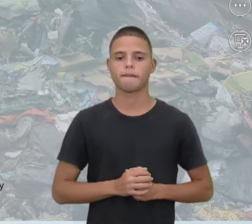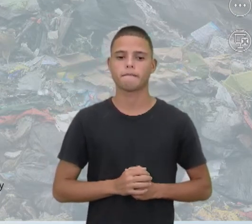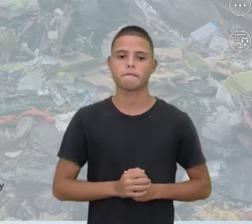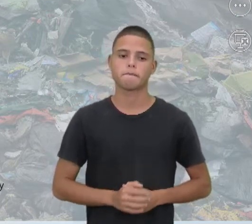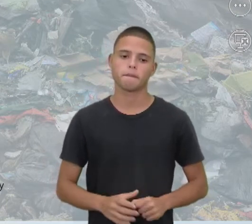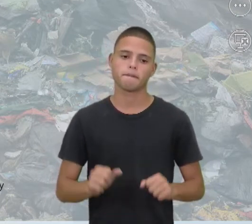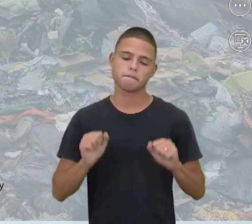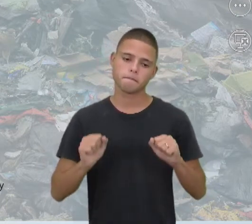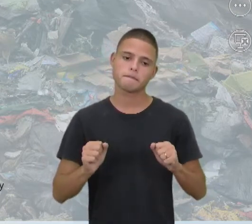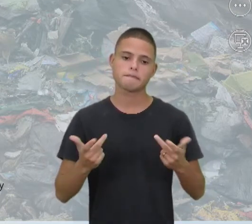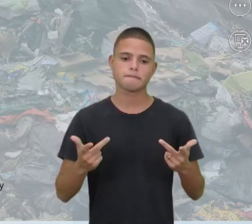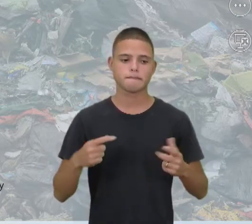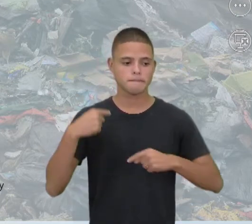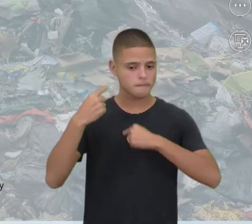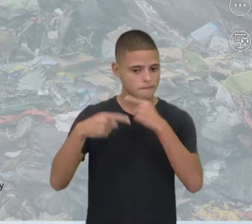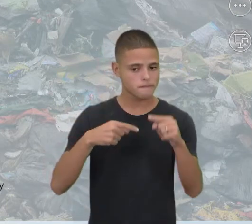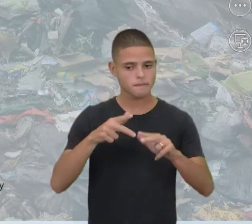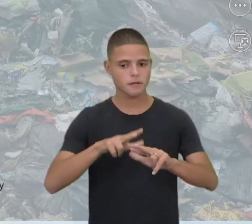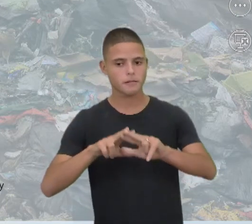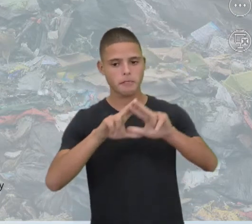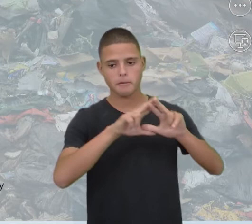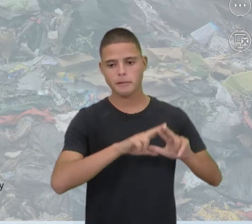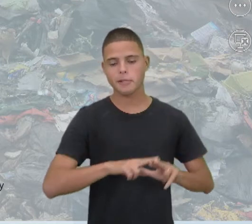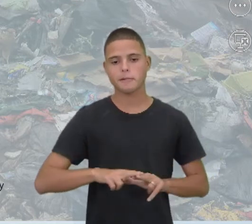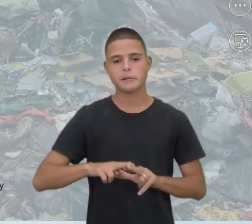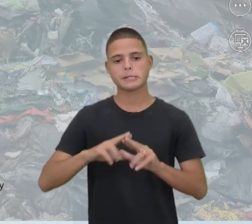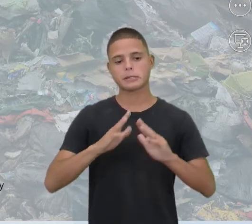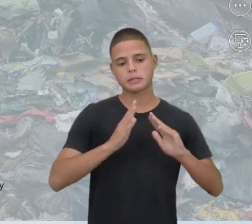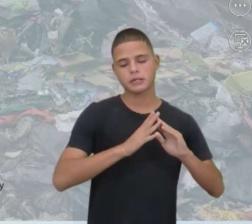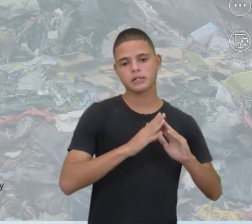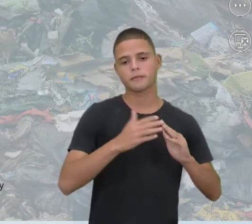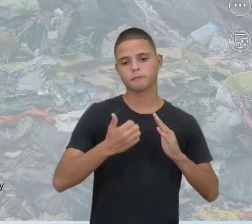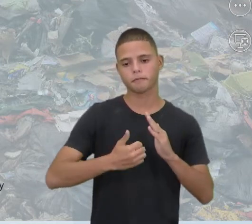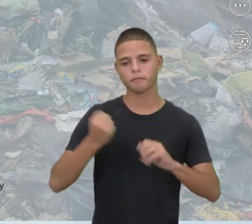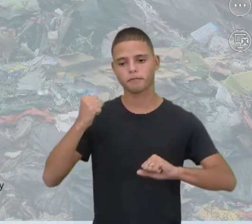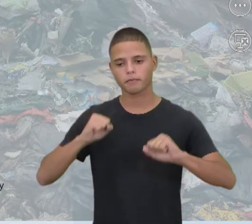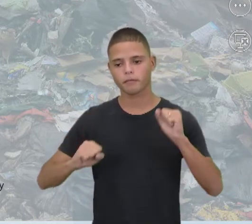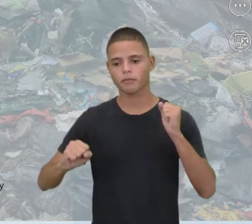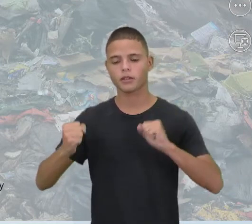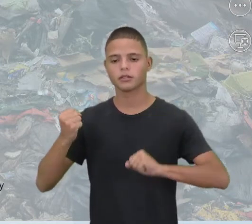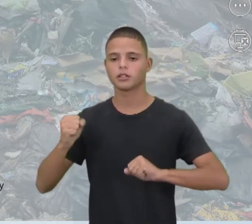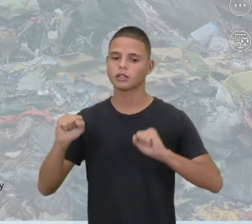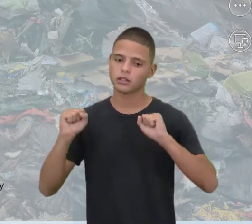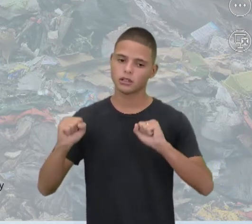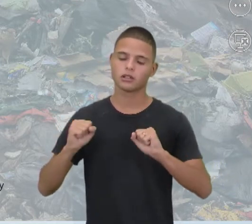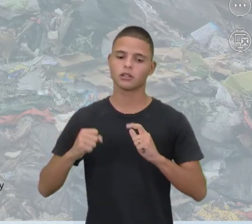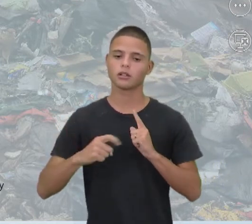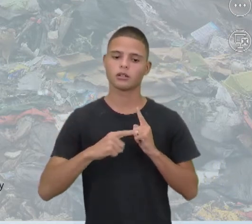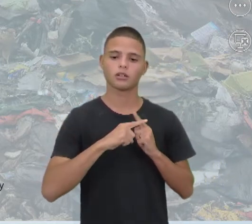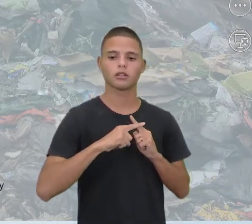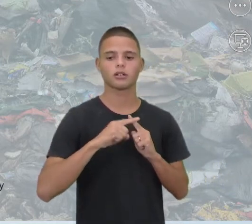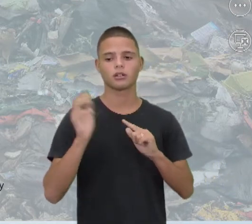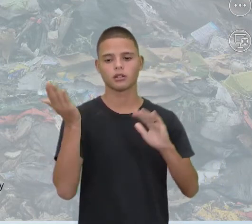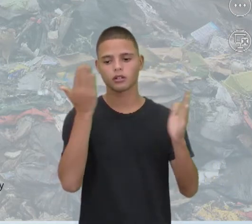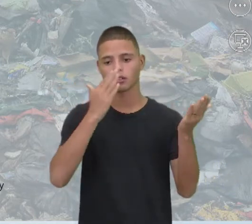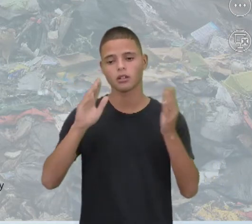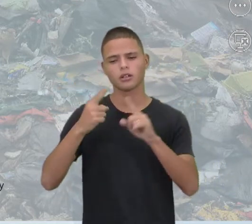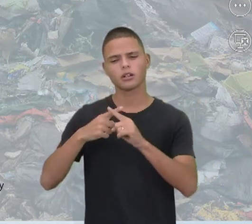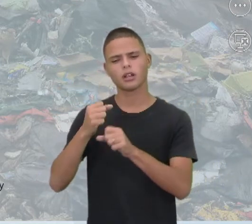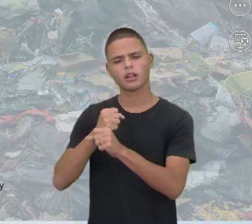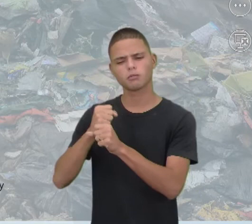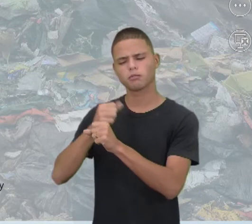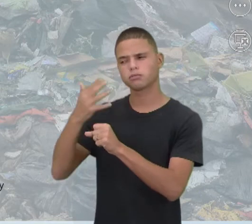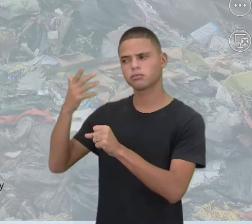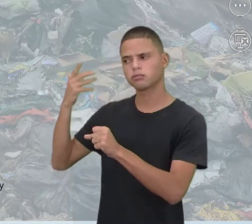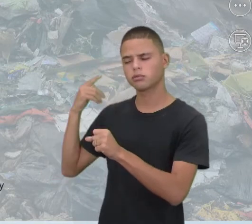podem ter origem comercial, industrial ou doméstica. Pode significar um benefício ambiental, que até uns anos atrás, né, a